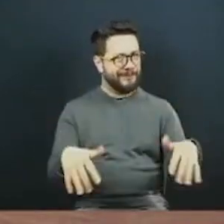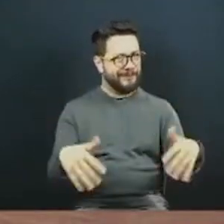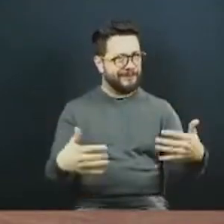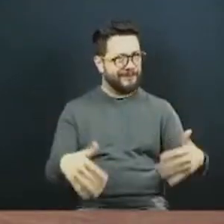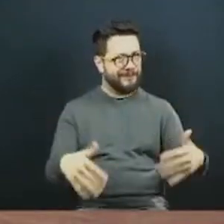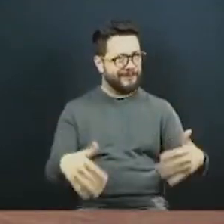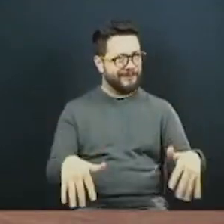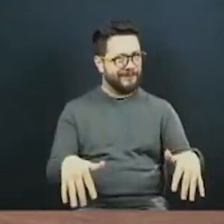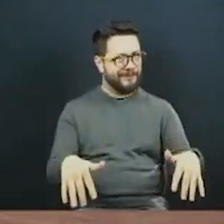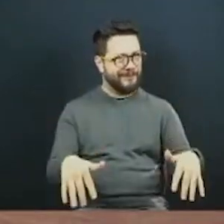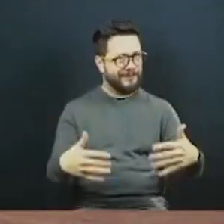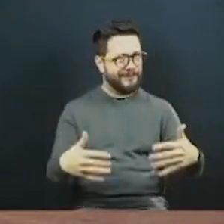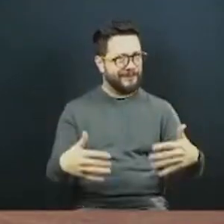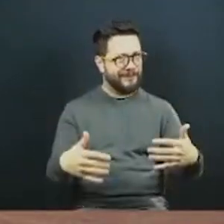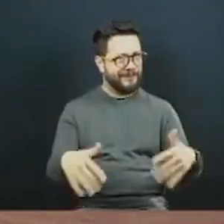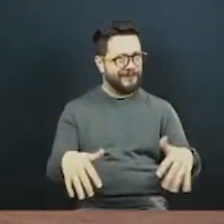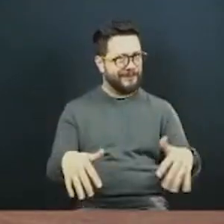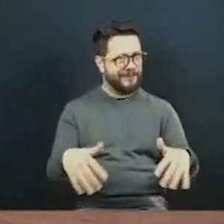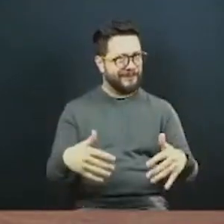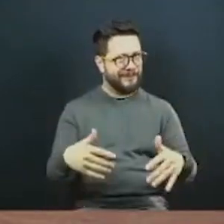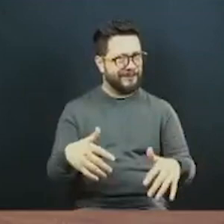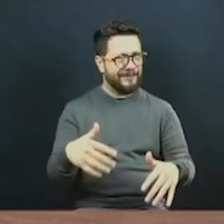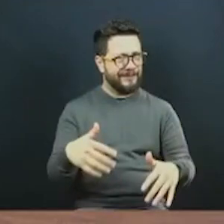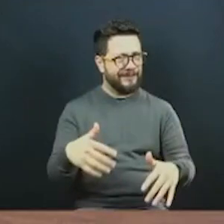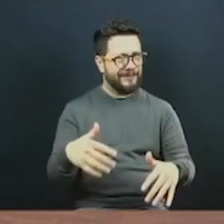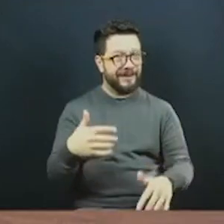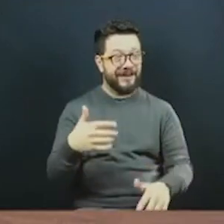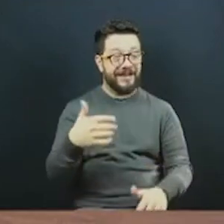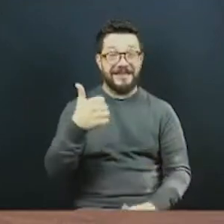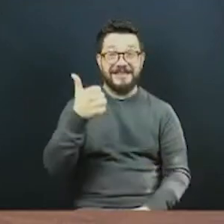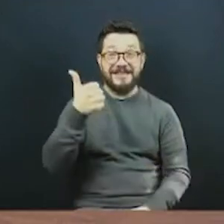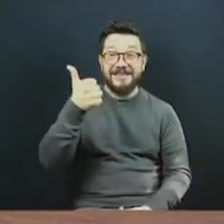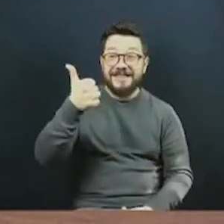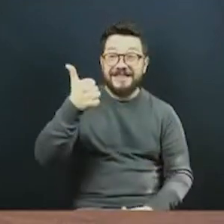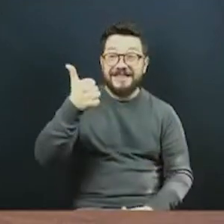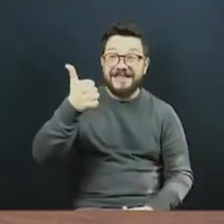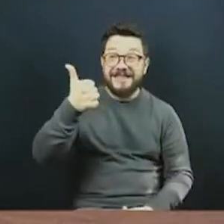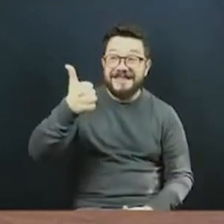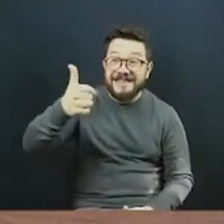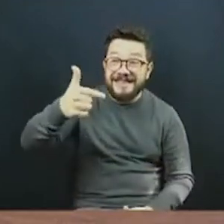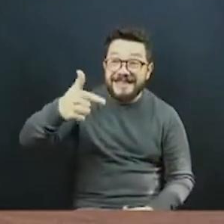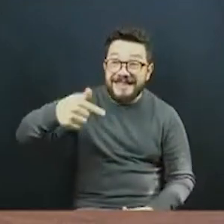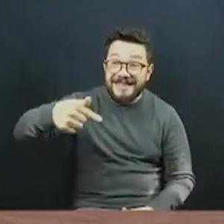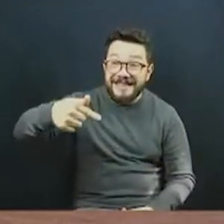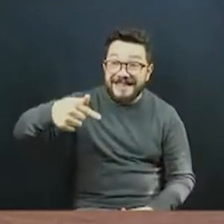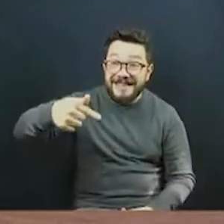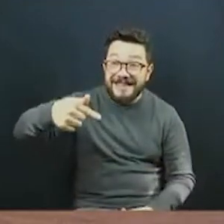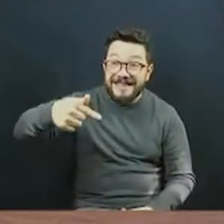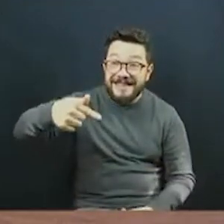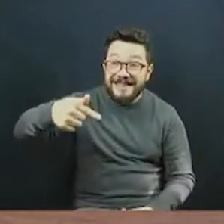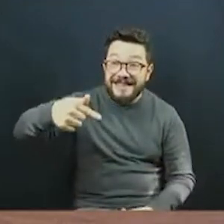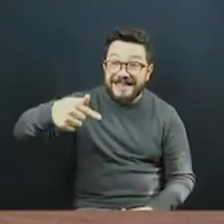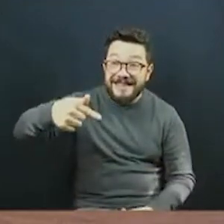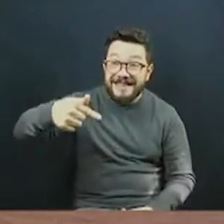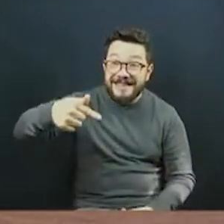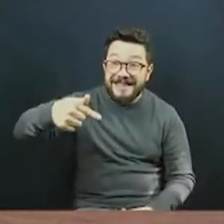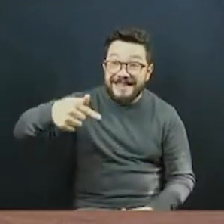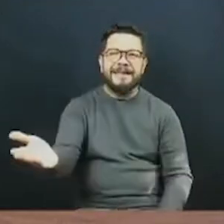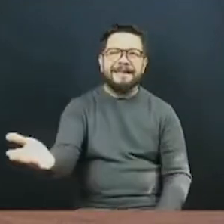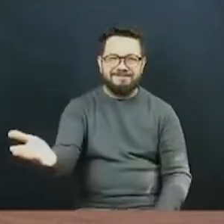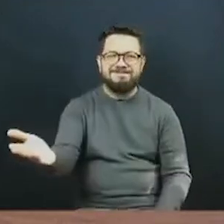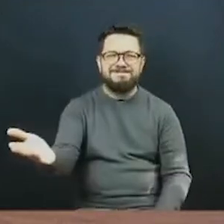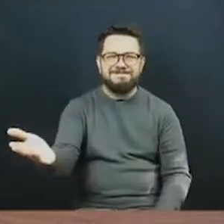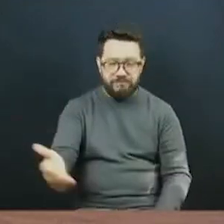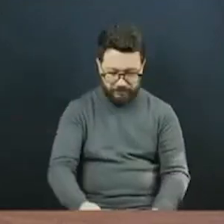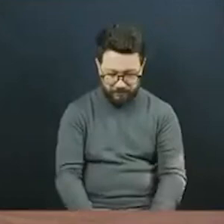17 anos, quase 20 anos. E eu acho que é importante deixar claro que são, a obra